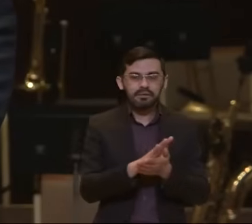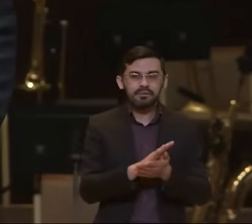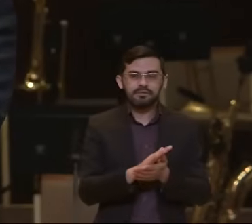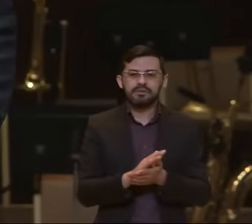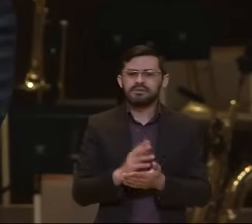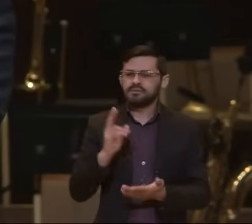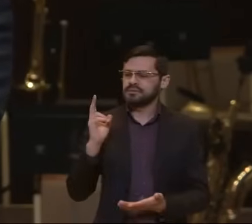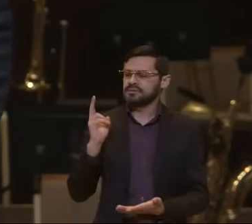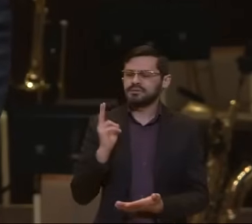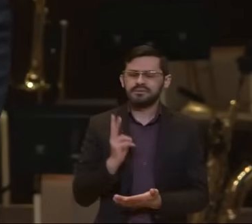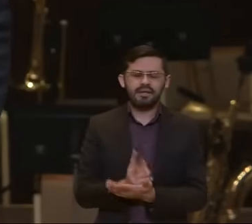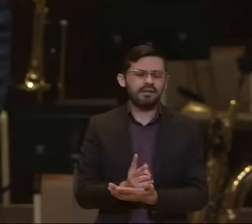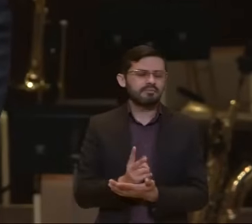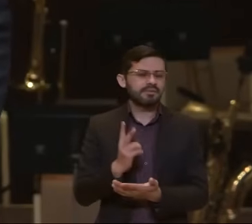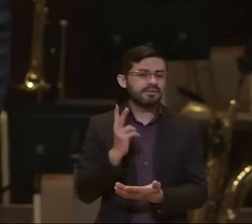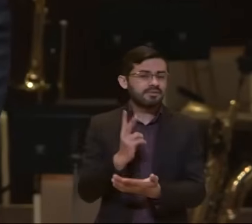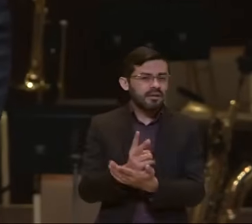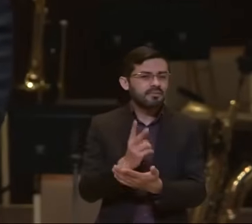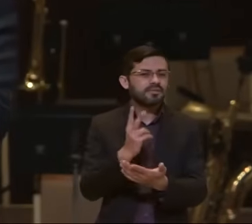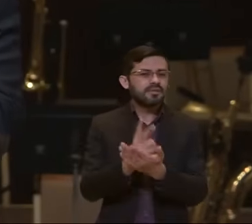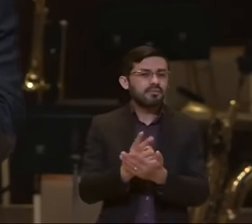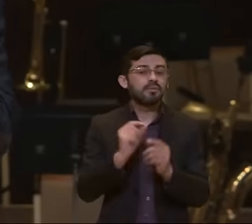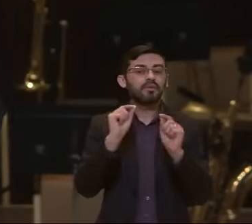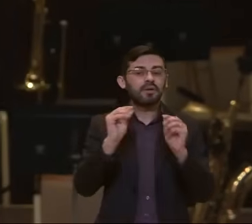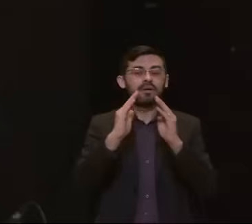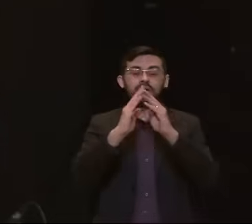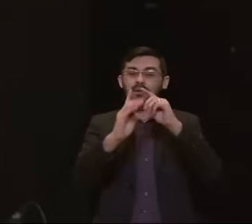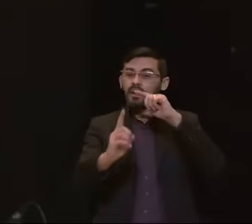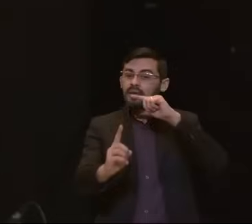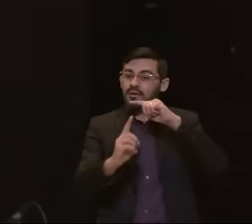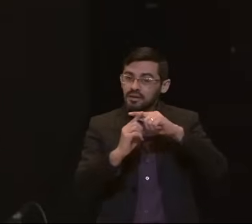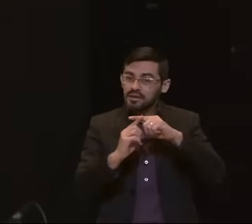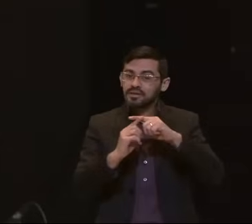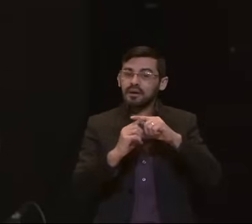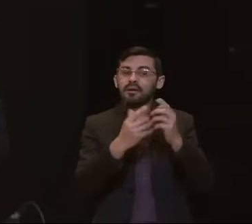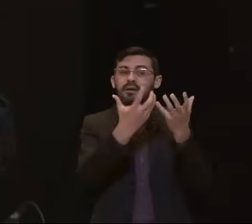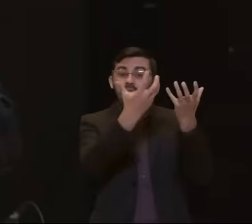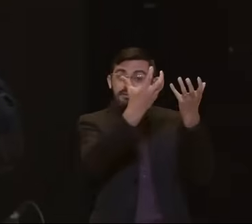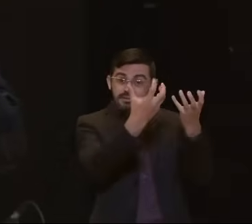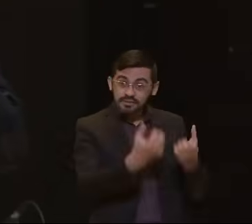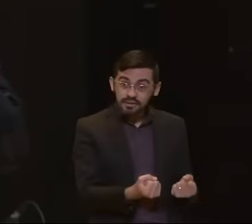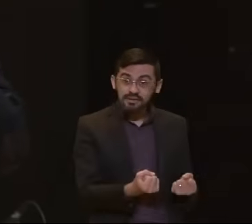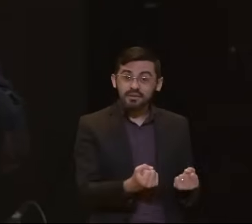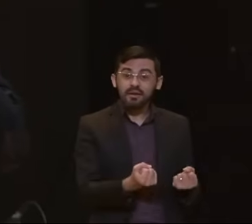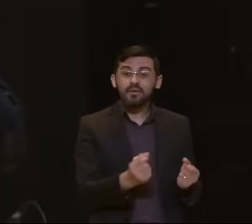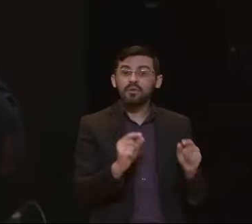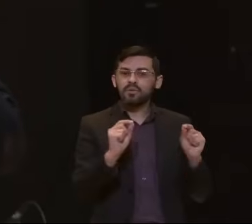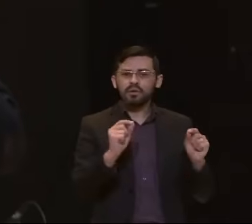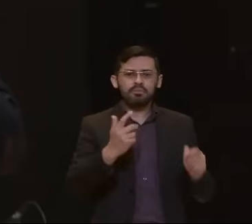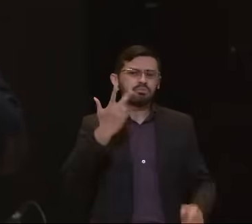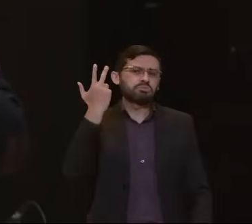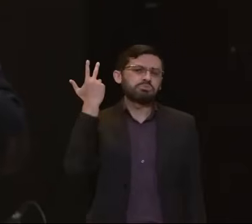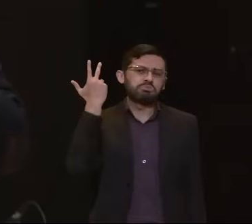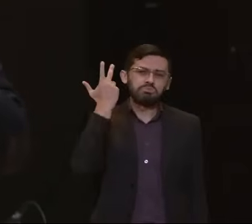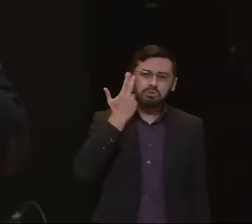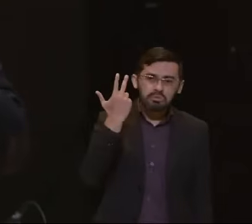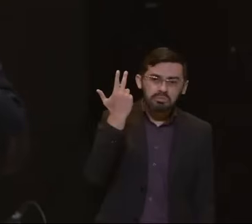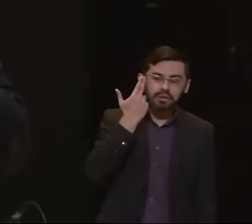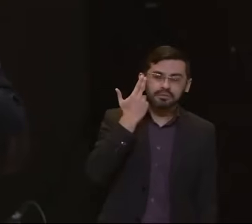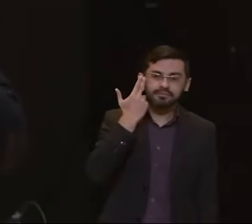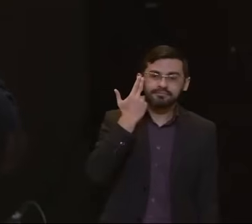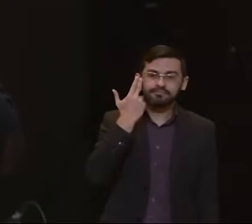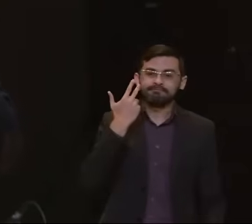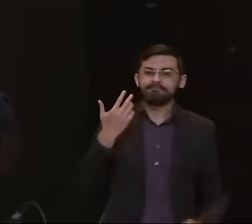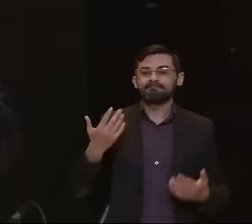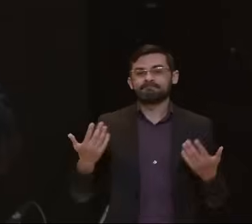toda vez que a igreja abraça esse cristianismo nominal como natural,